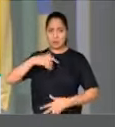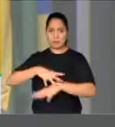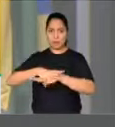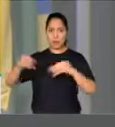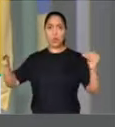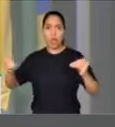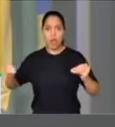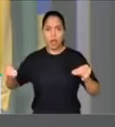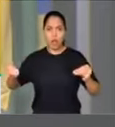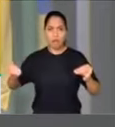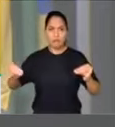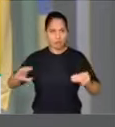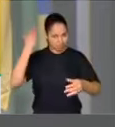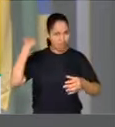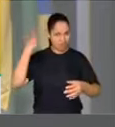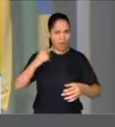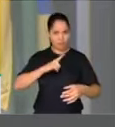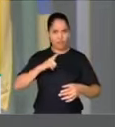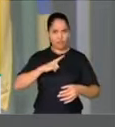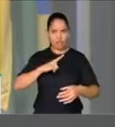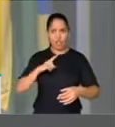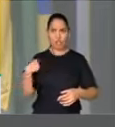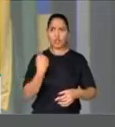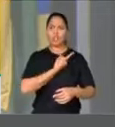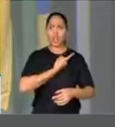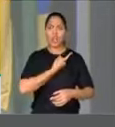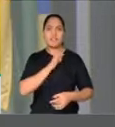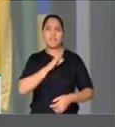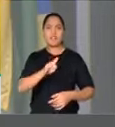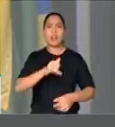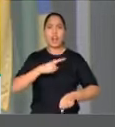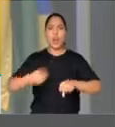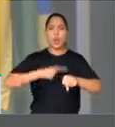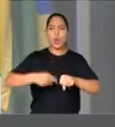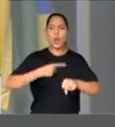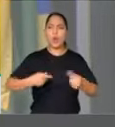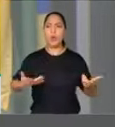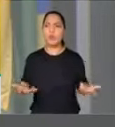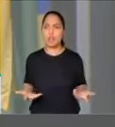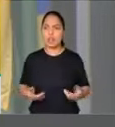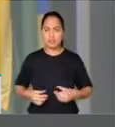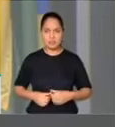Ó, era assim antigamente, éramos loucos, loucas.